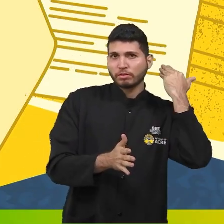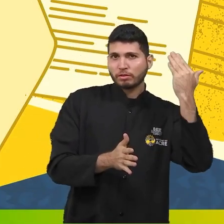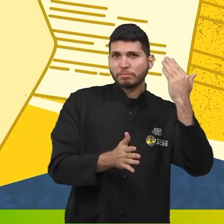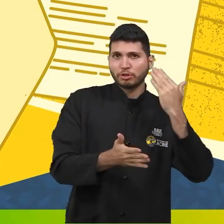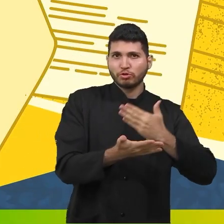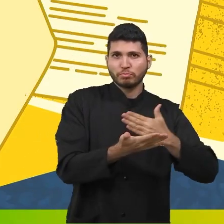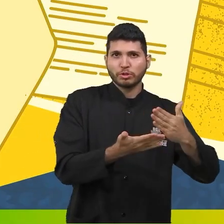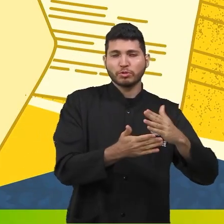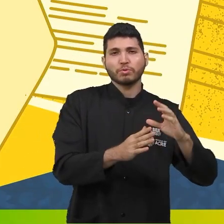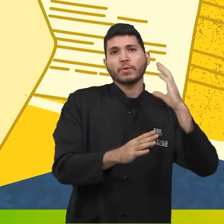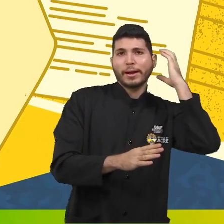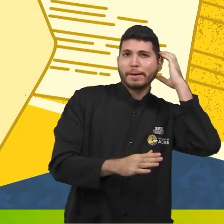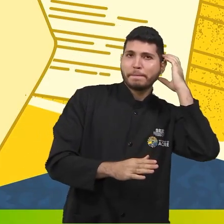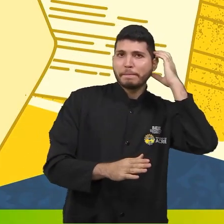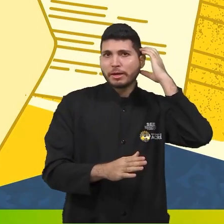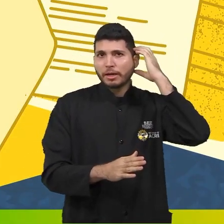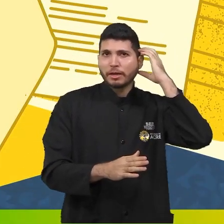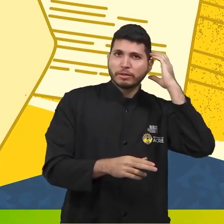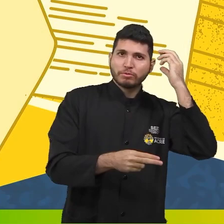radionovelas.